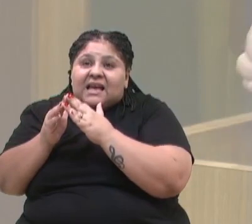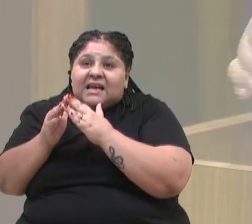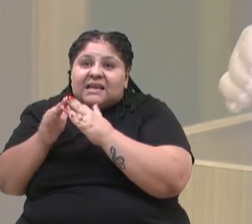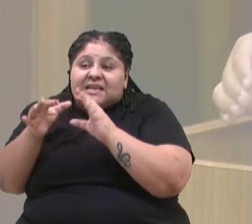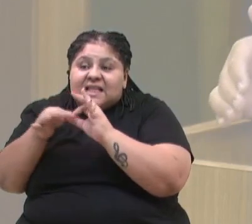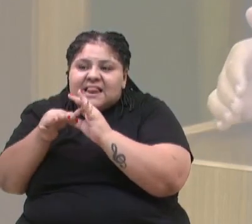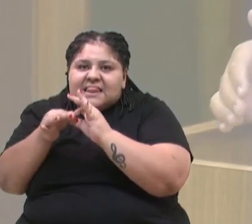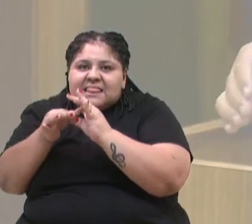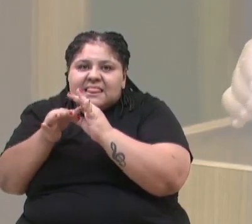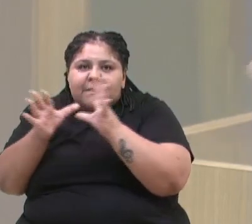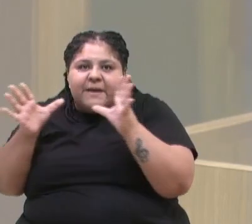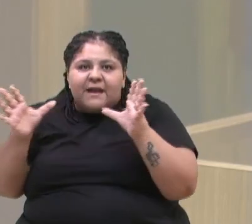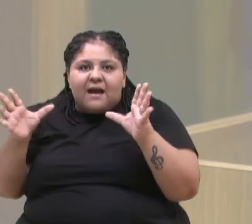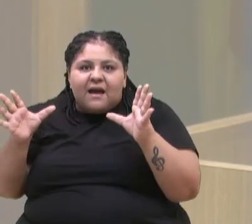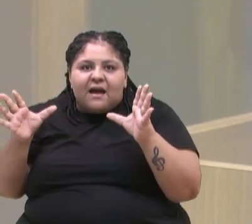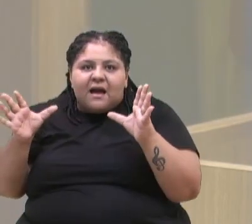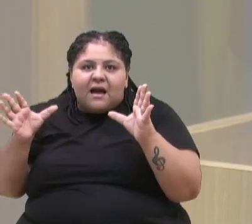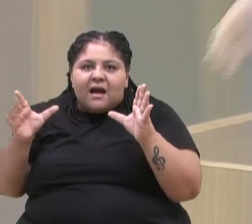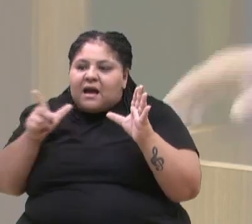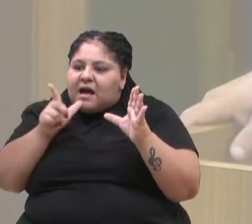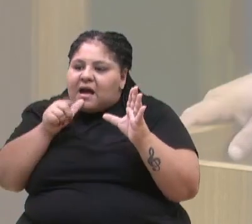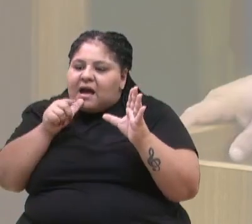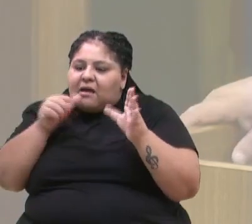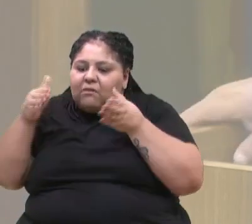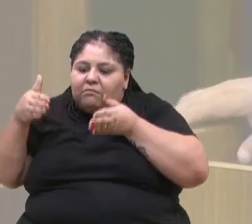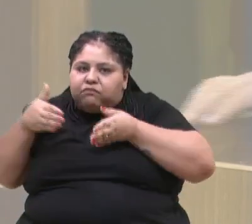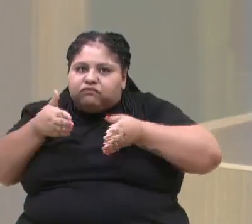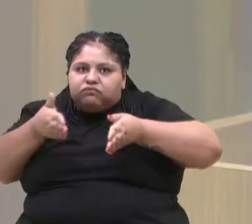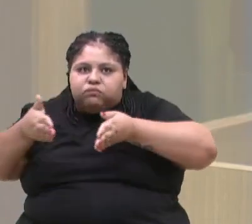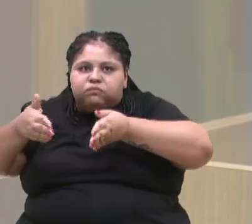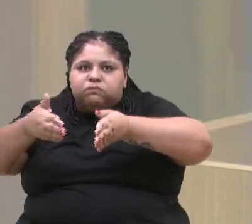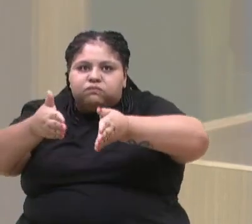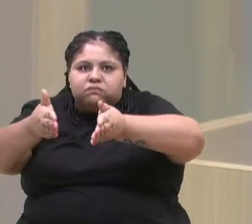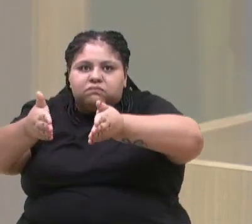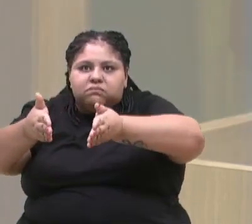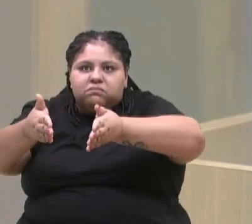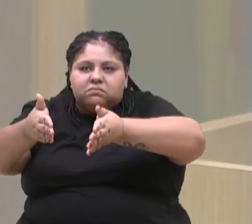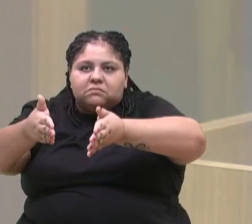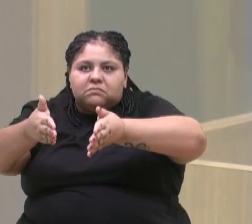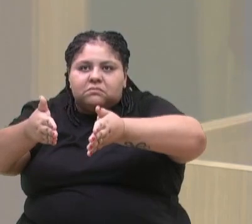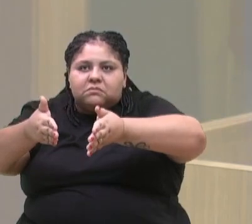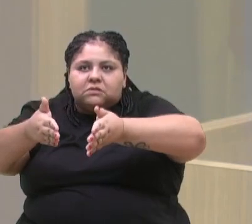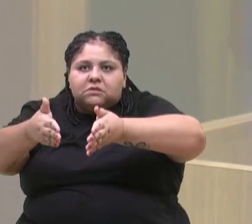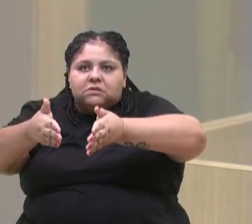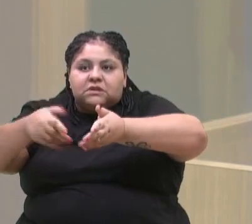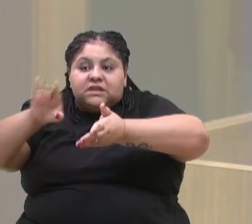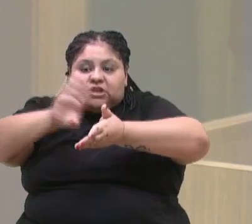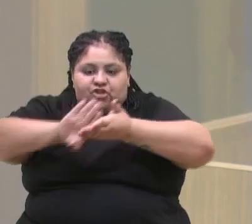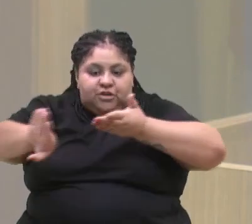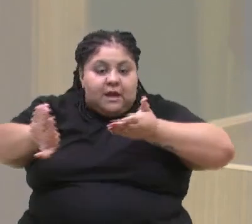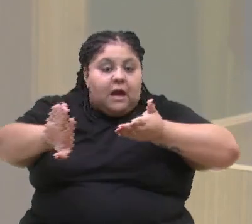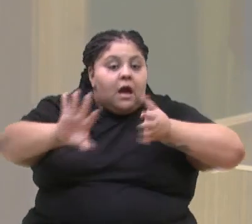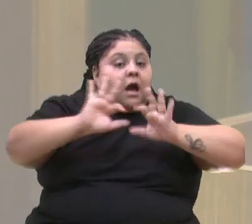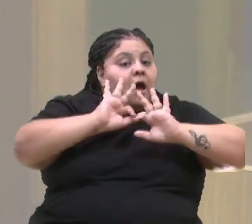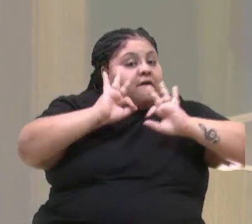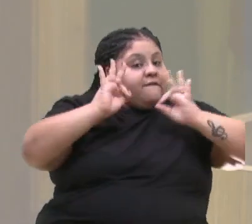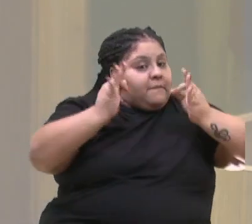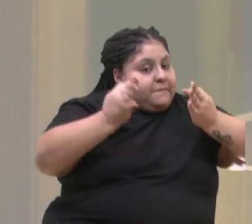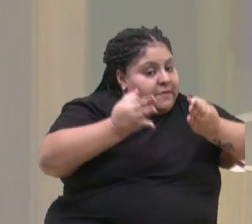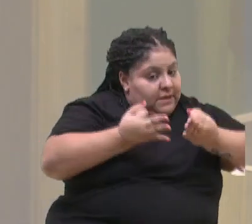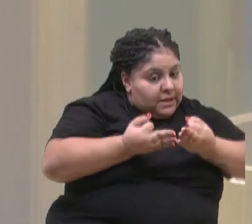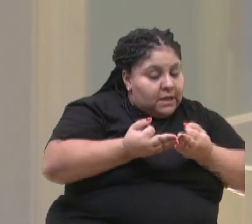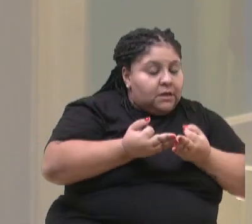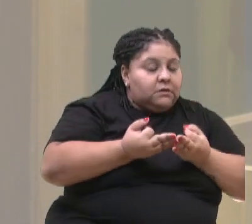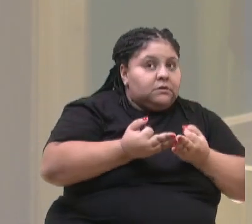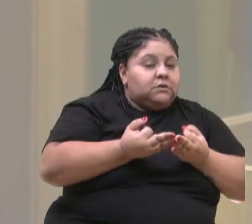a família. Quando nós estávamos frente à secretaria, na mesma hora se tirava a família e